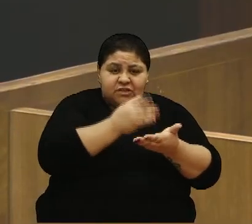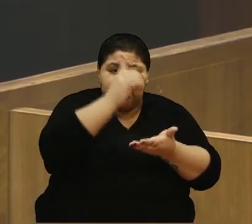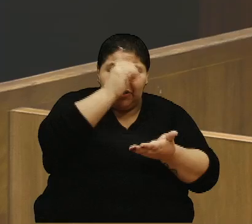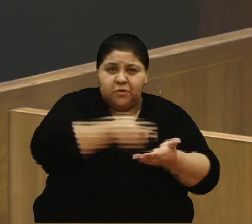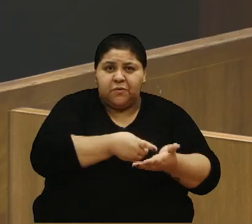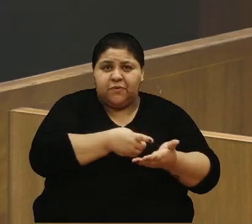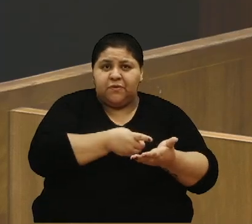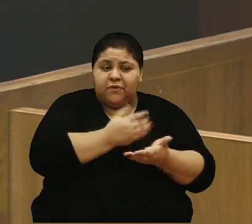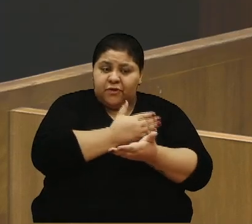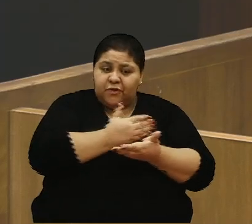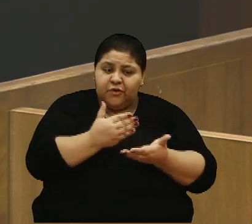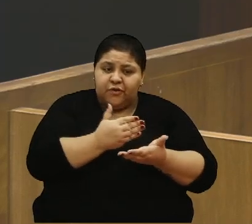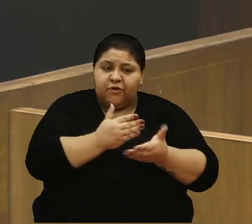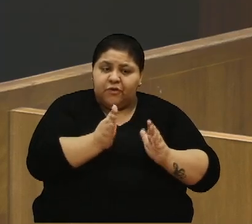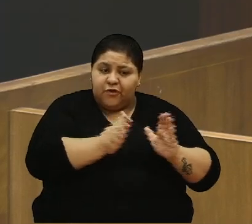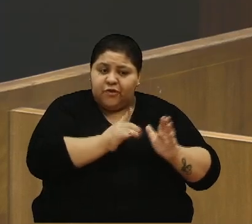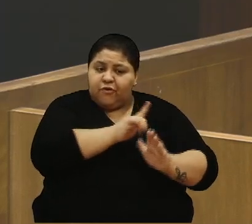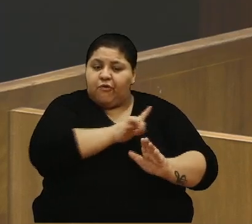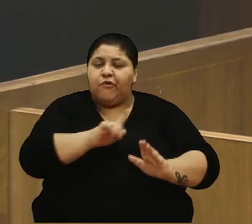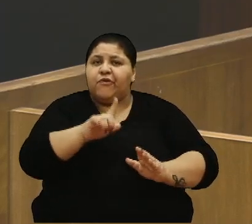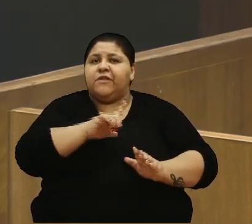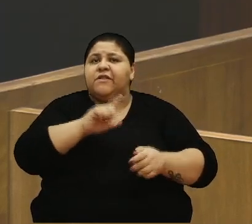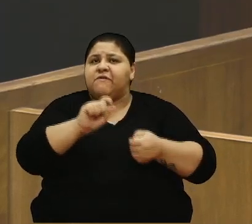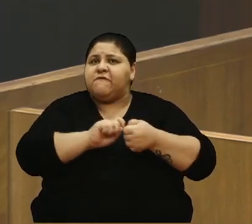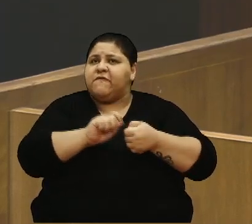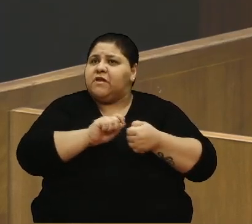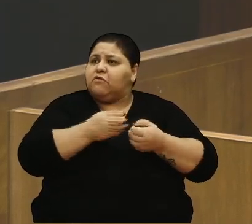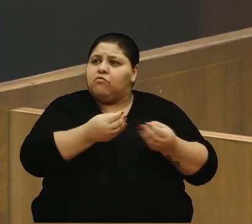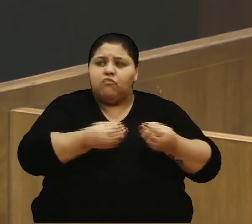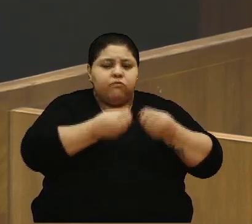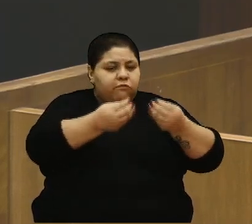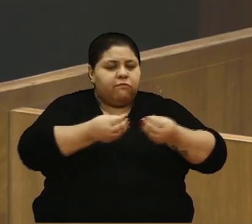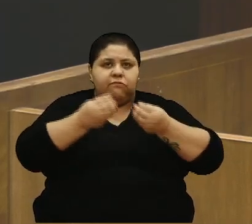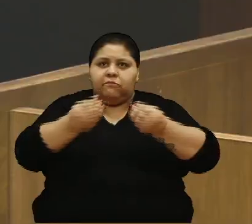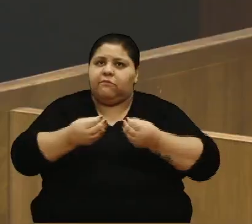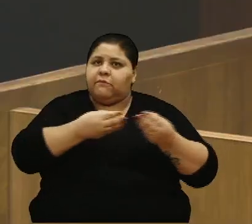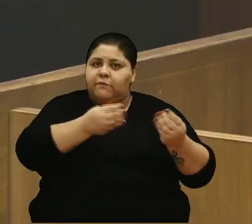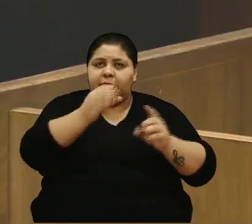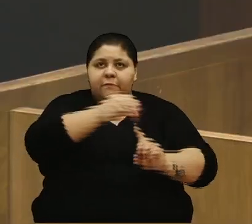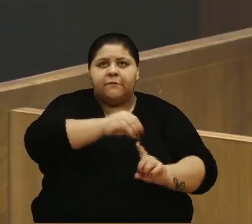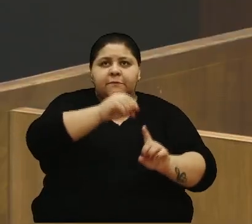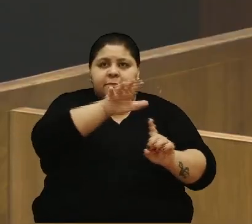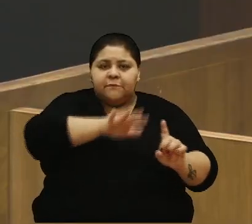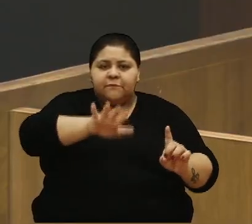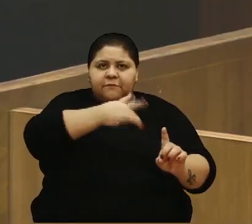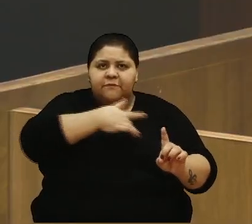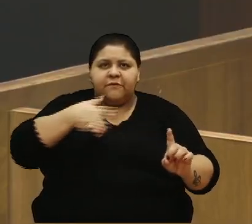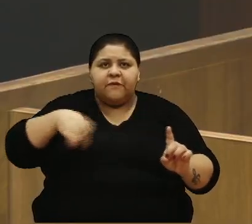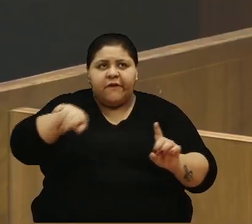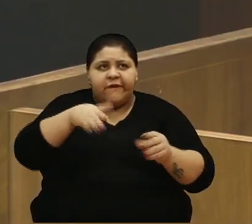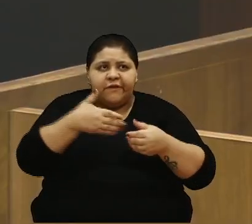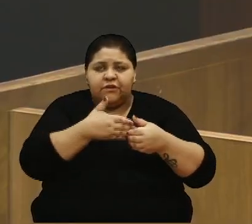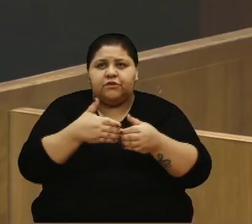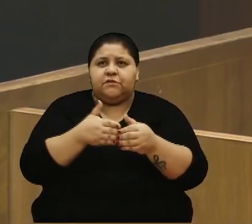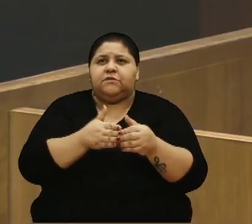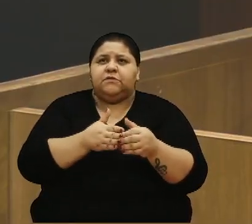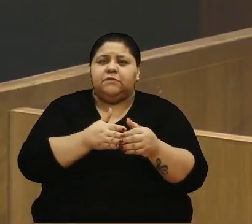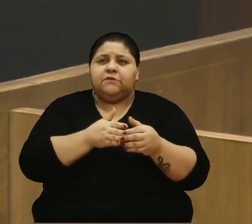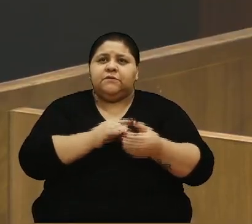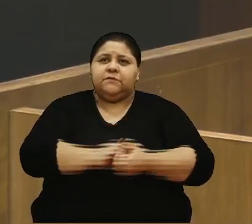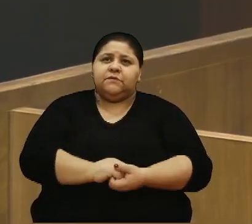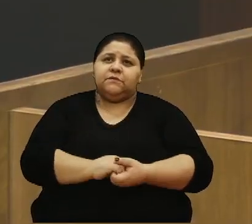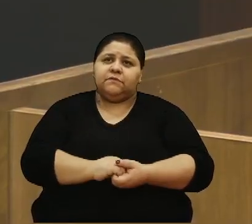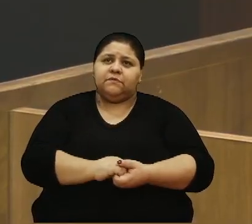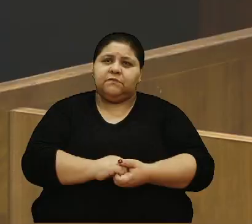mandato, início da legislatura, o governo tem feito muitas entregas, e principalmente na área da saúde. A gente acompanhou